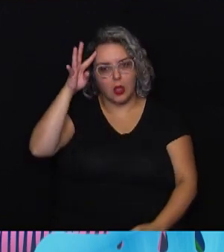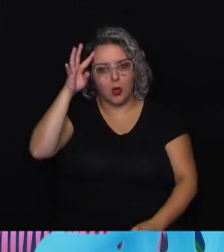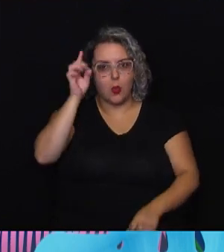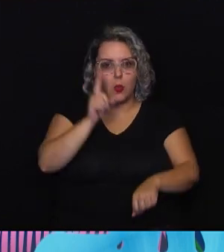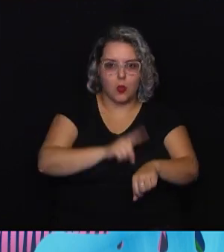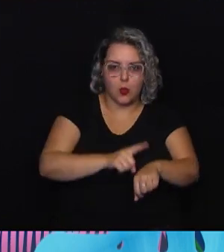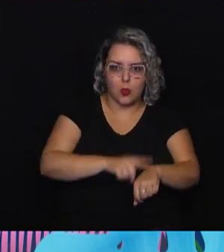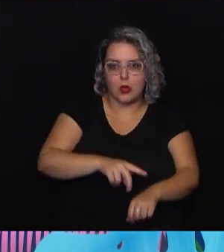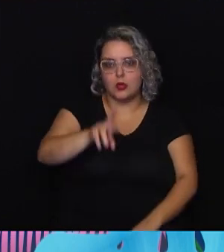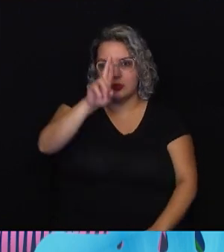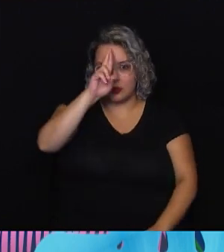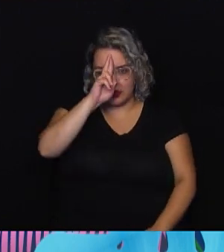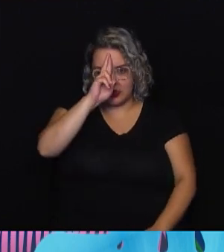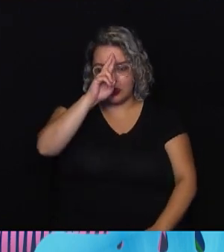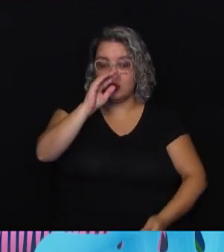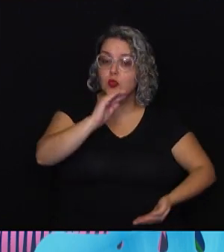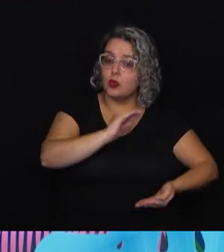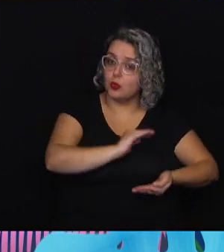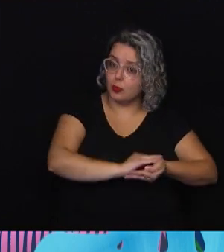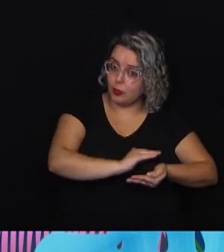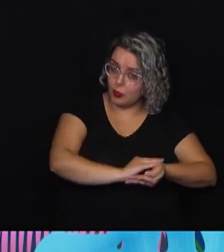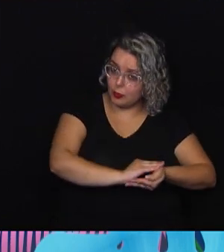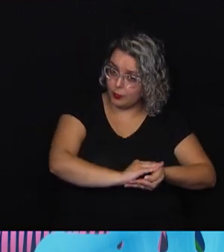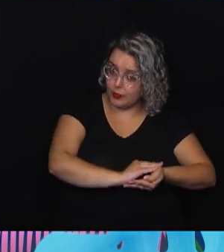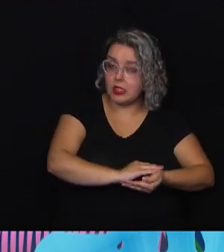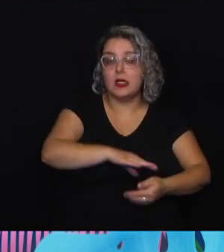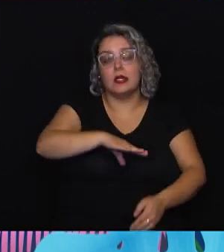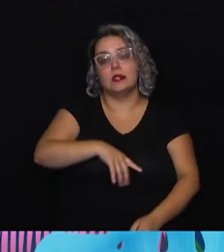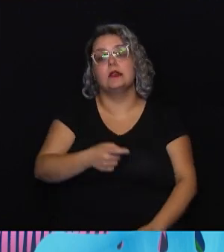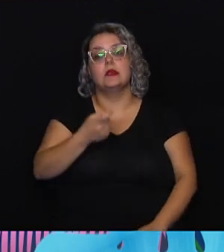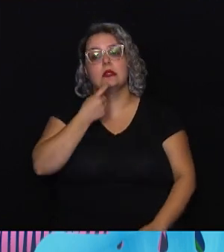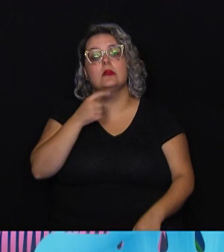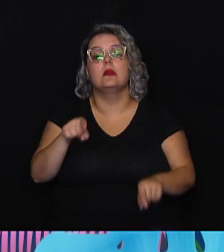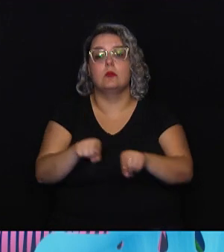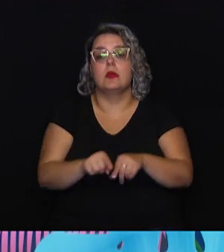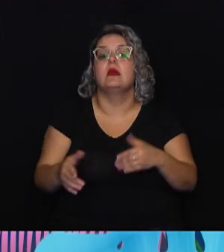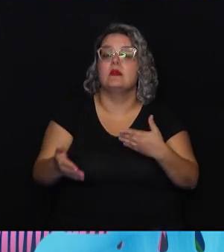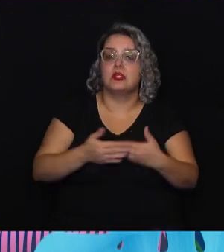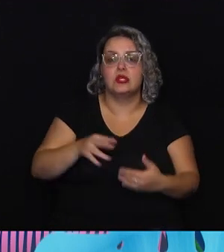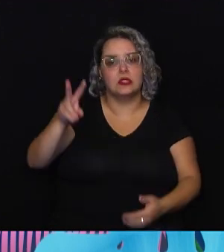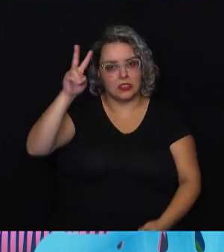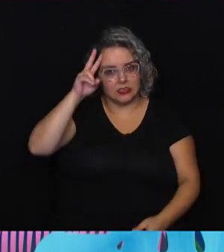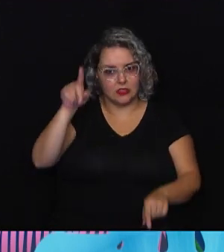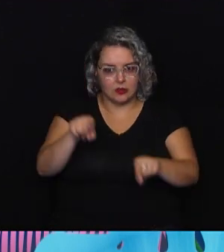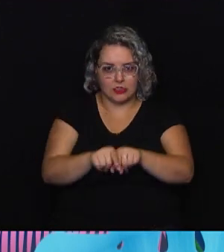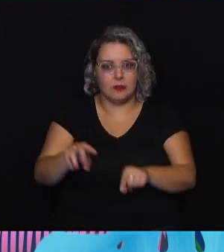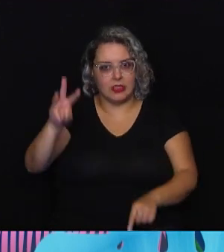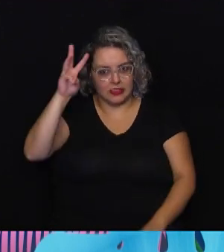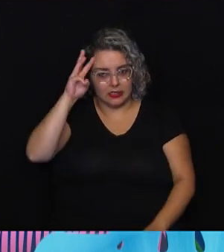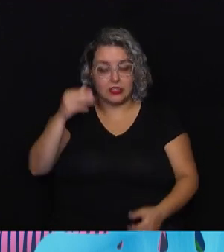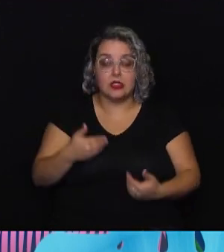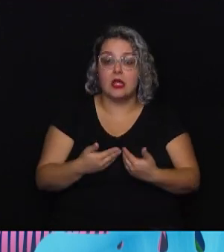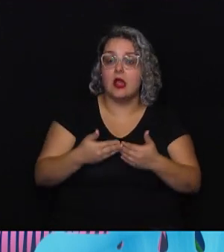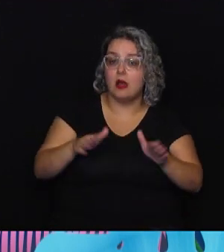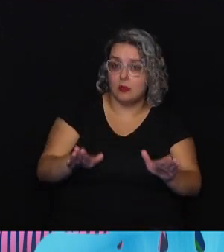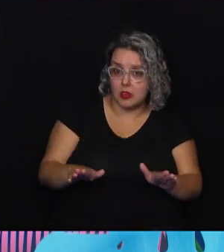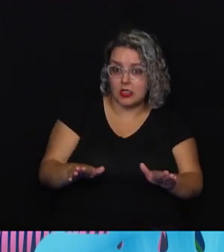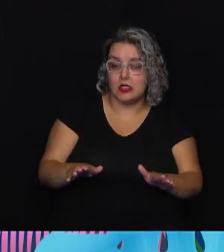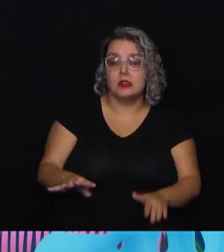do meio-dia. E a unidade do Poupa Tempo Campinas também estará fechada na segunda e terça-feira e voltará a funcionar